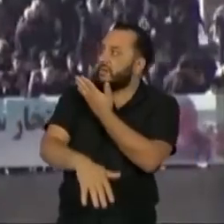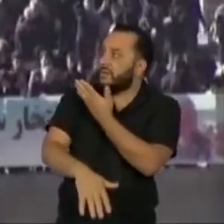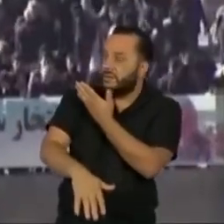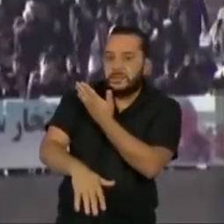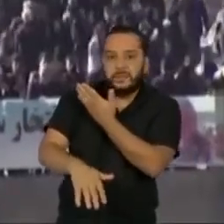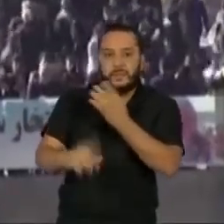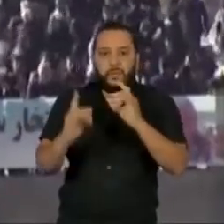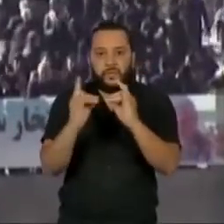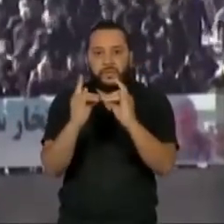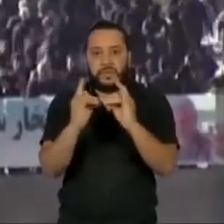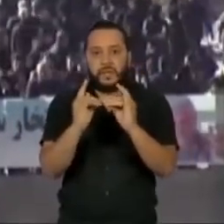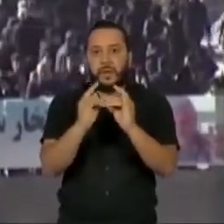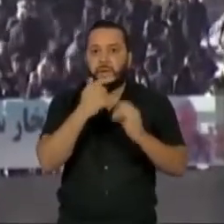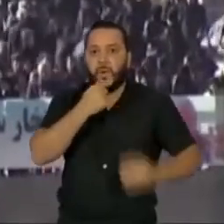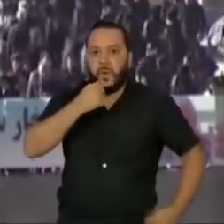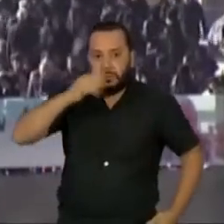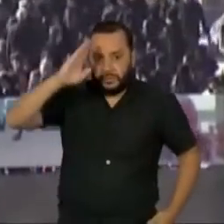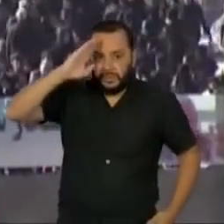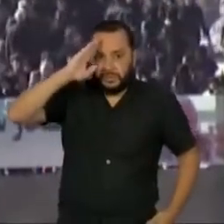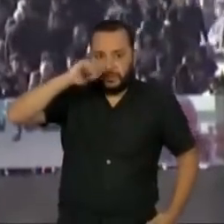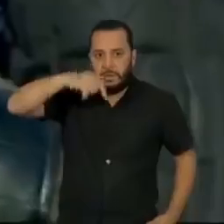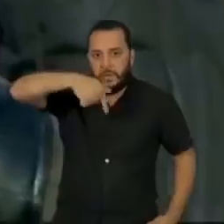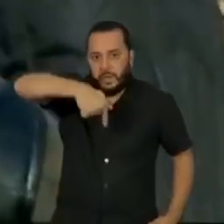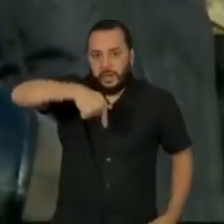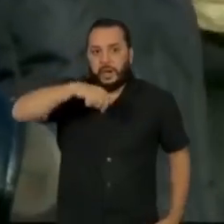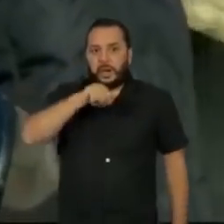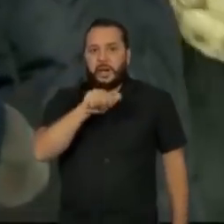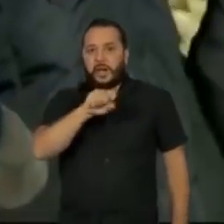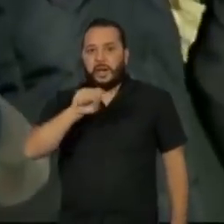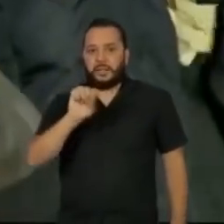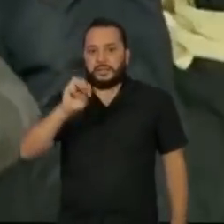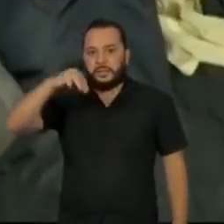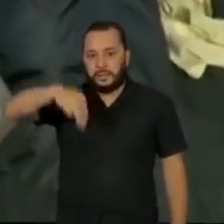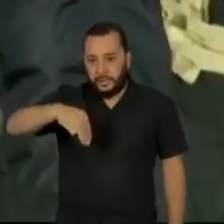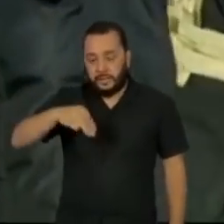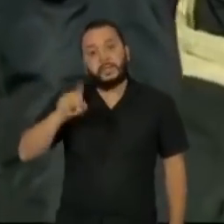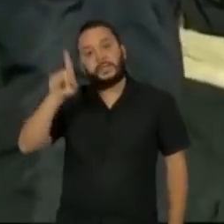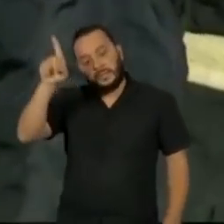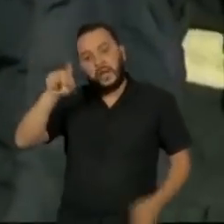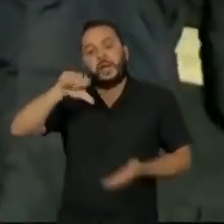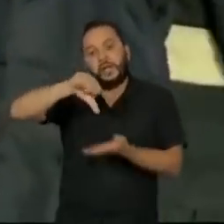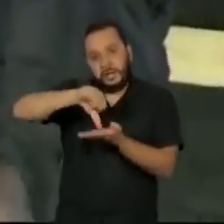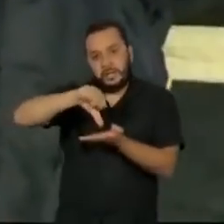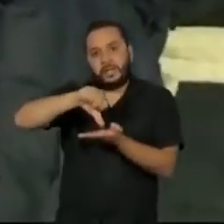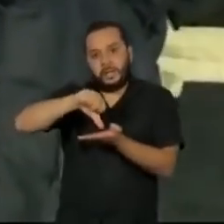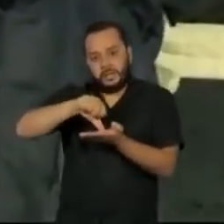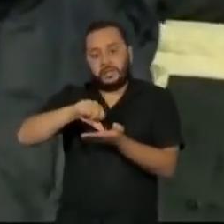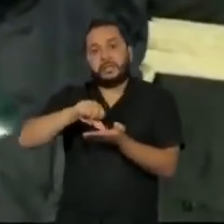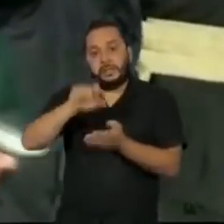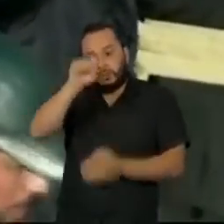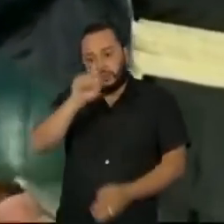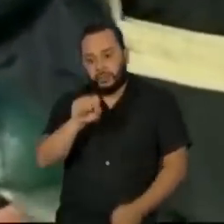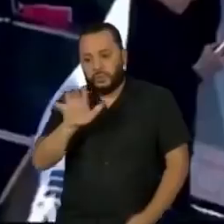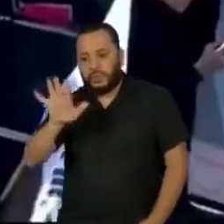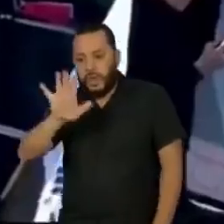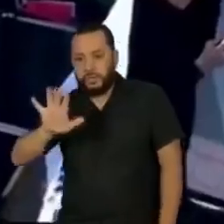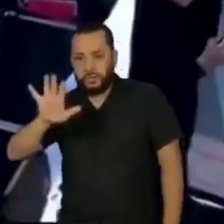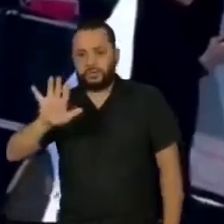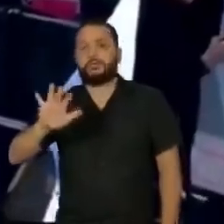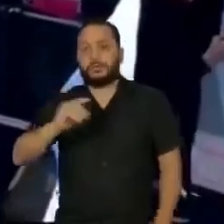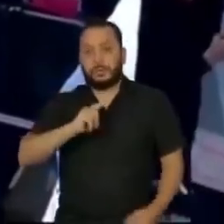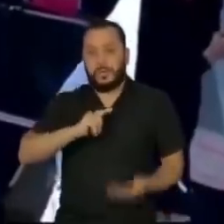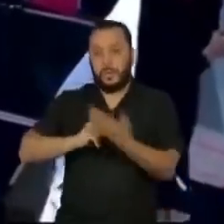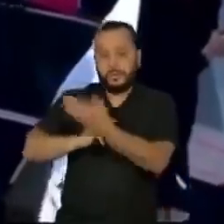o funeral do comandante Qassem Soleimani, em Kerman, cidade natal do militar, no sudeste do Irã.